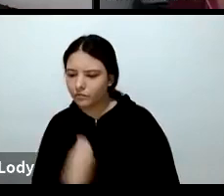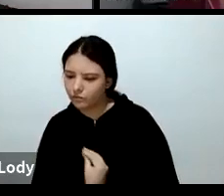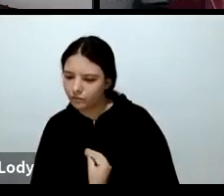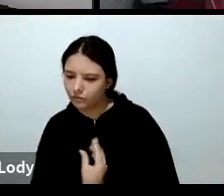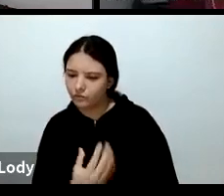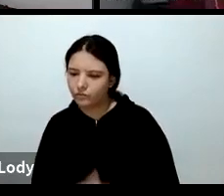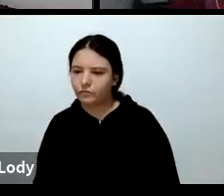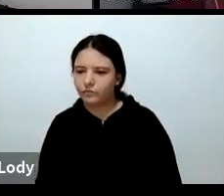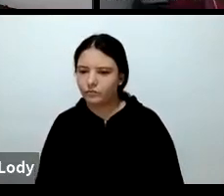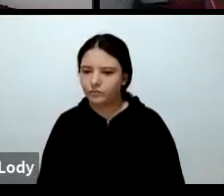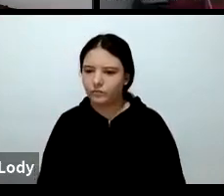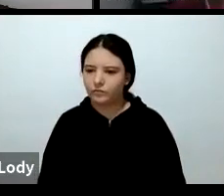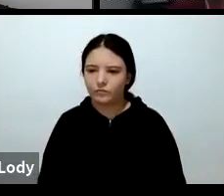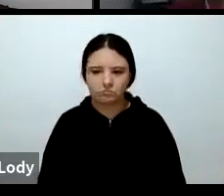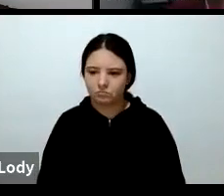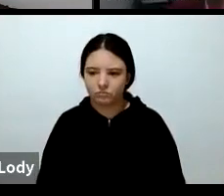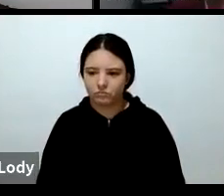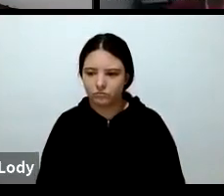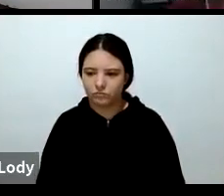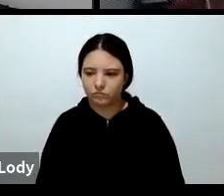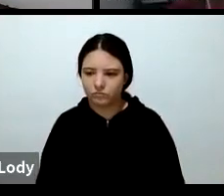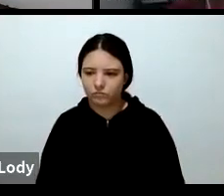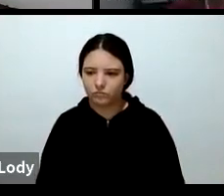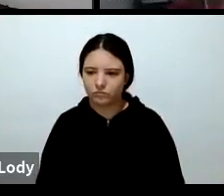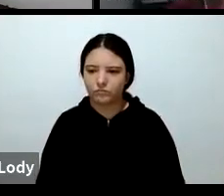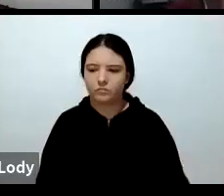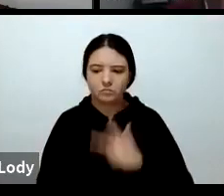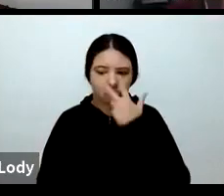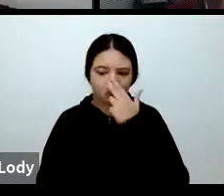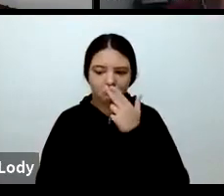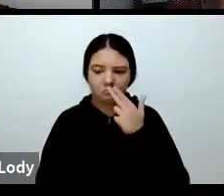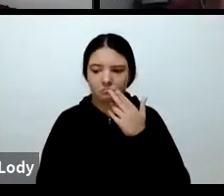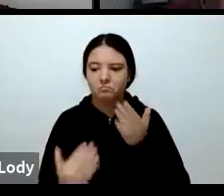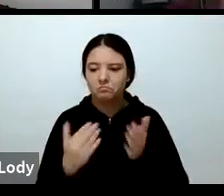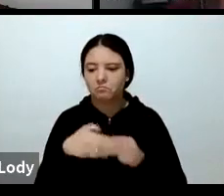ela caiu. Acho que ela caiu.